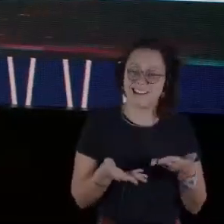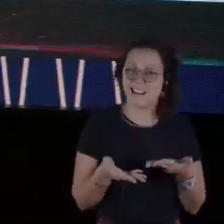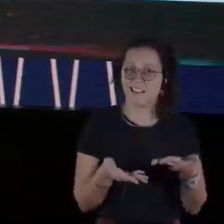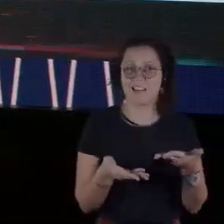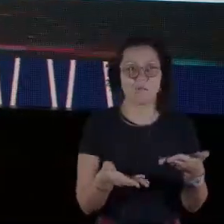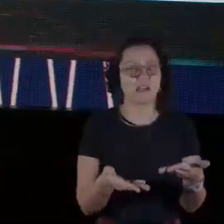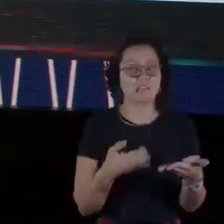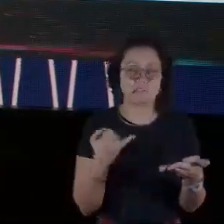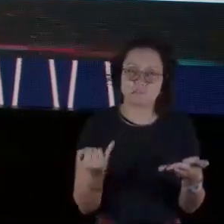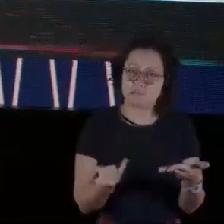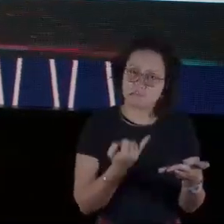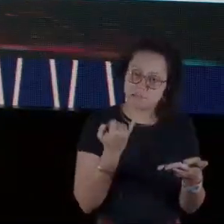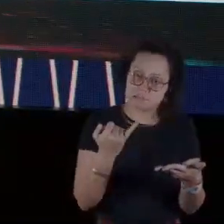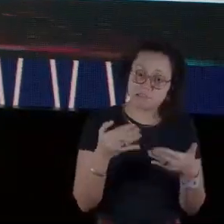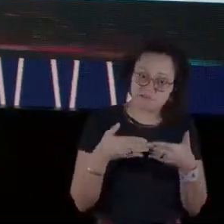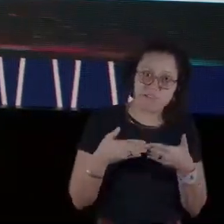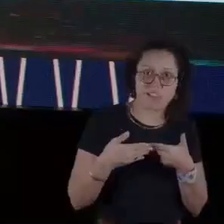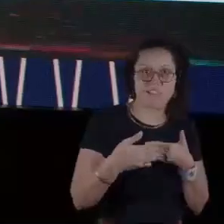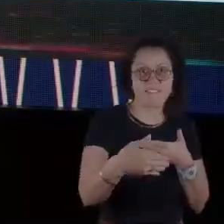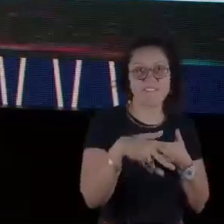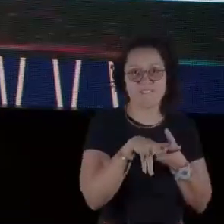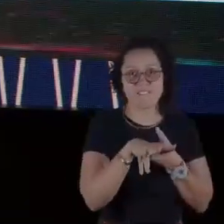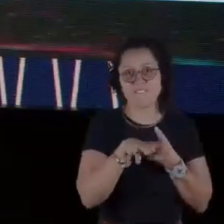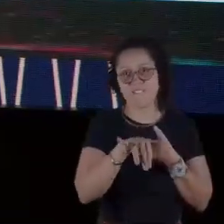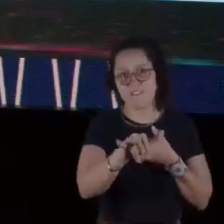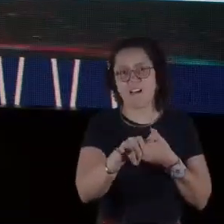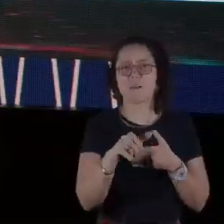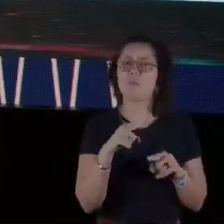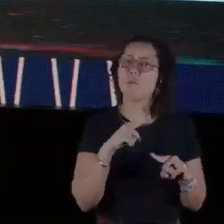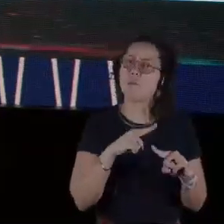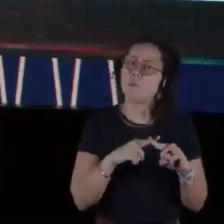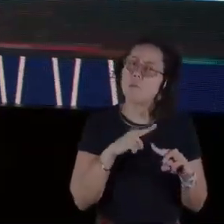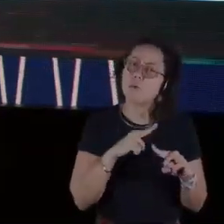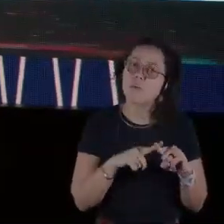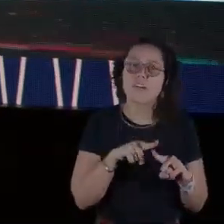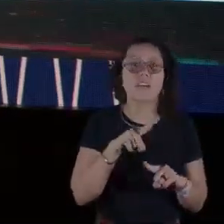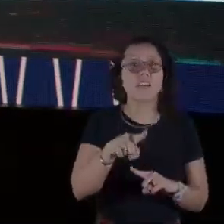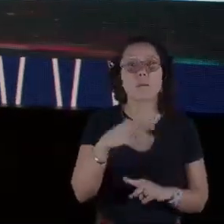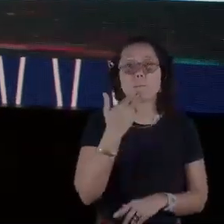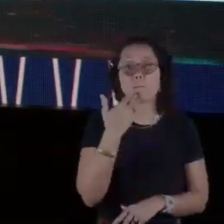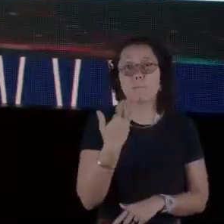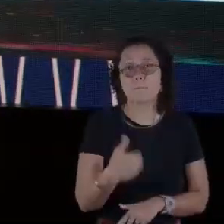linha em um tempo. Por quê? Porque a evidência é forte.